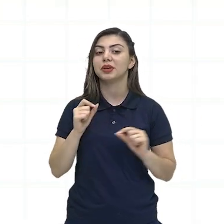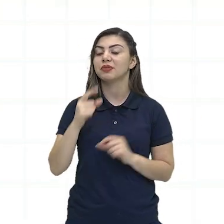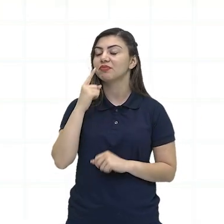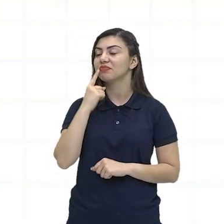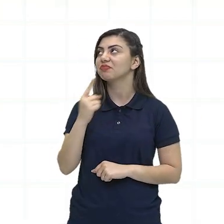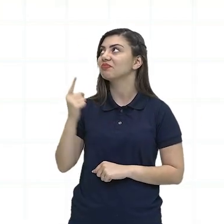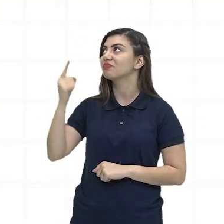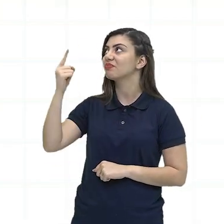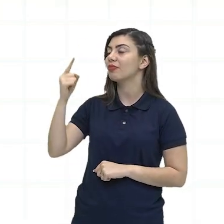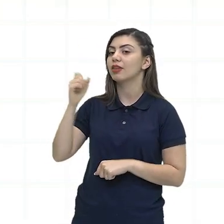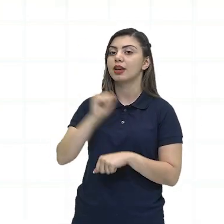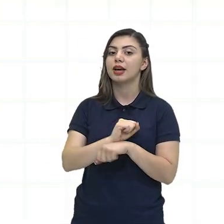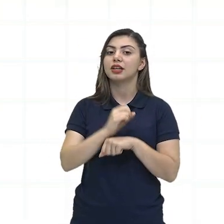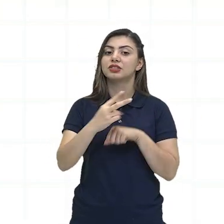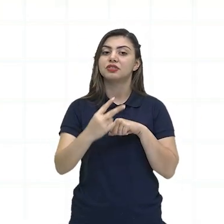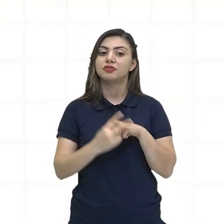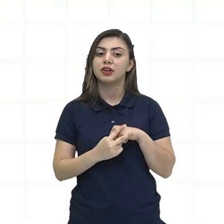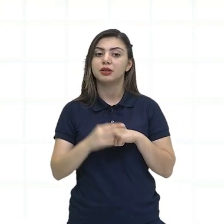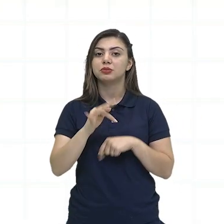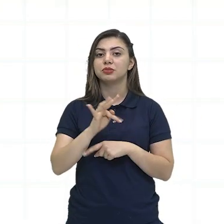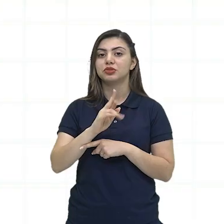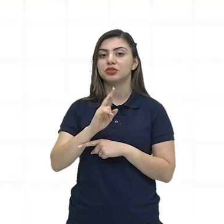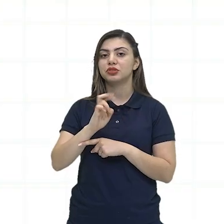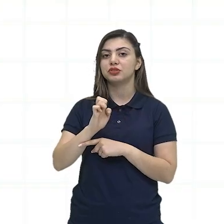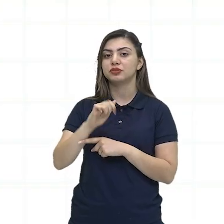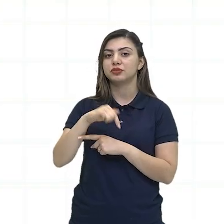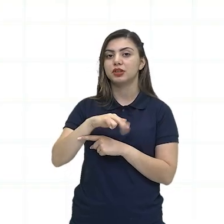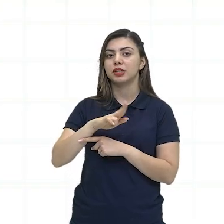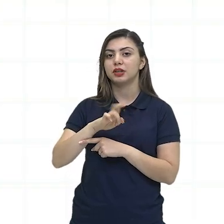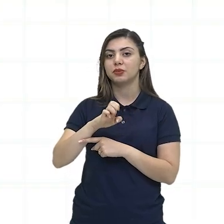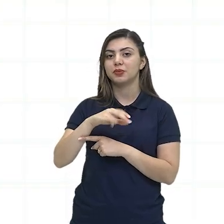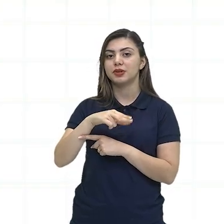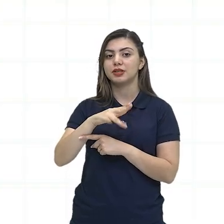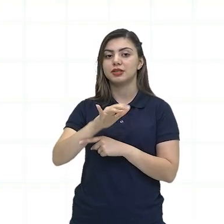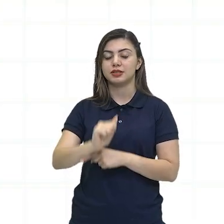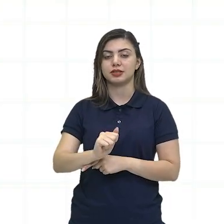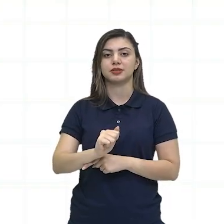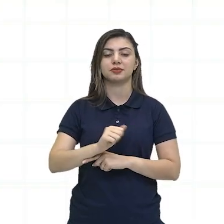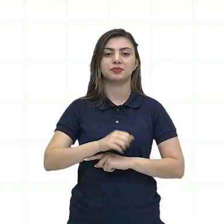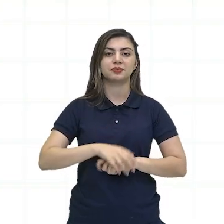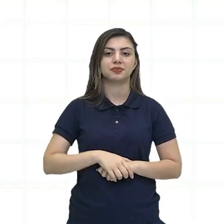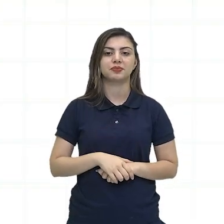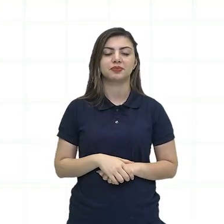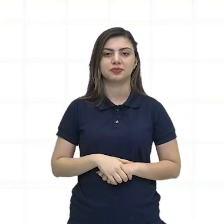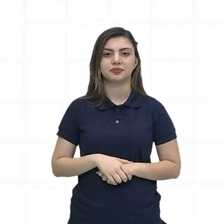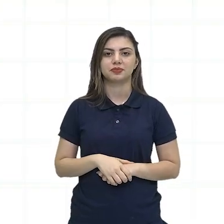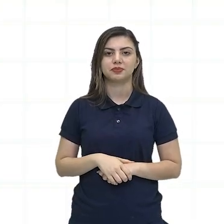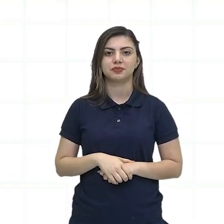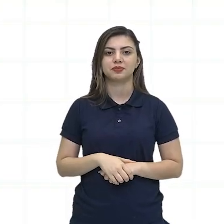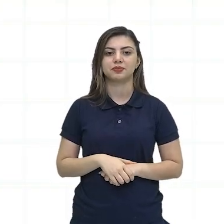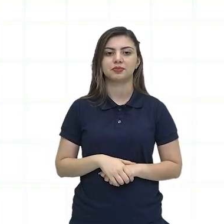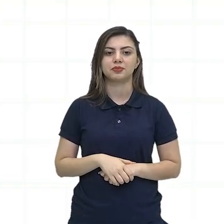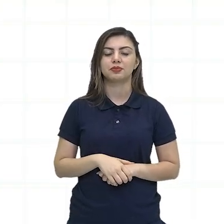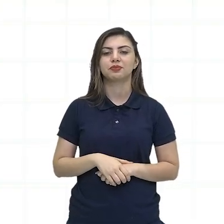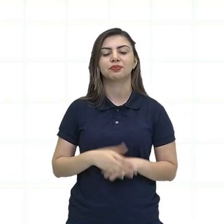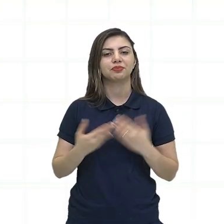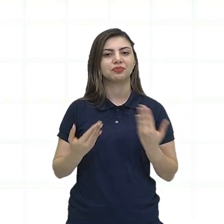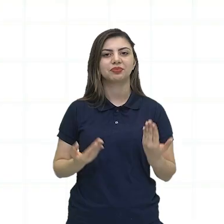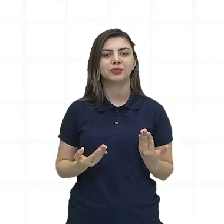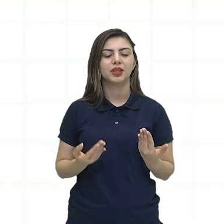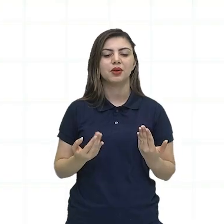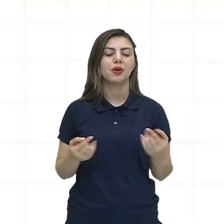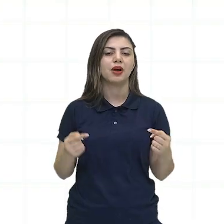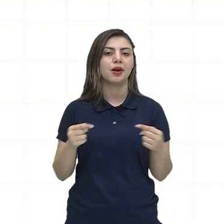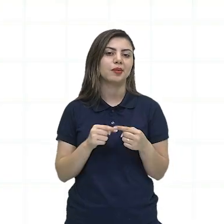de frequência, ok? Frequency adverbs, os advérbios de frequência. Como o próprio nome já